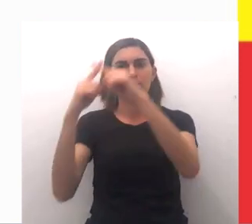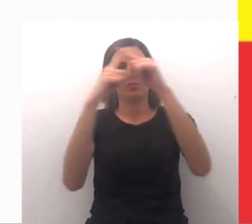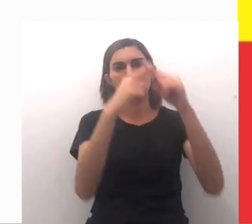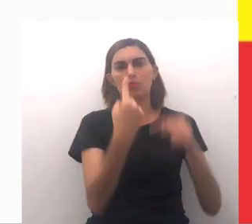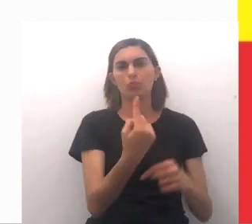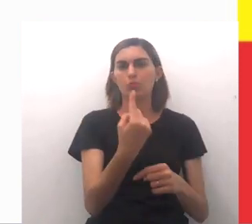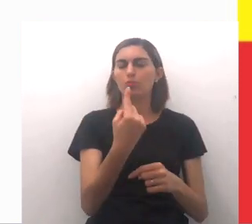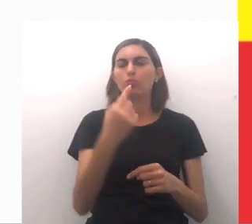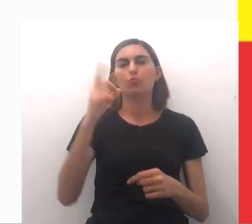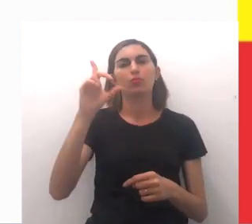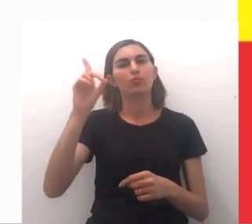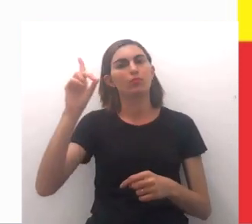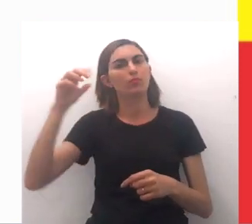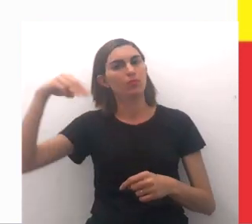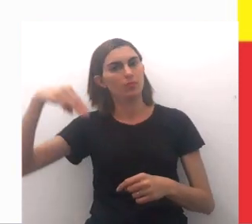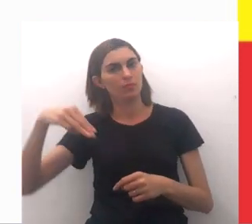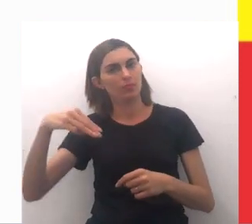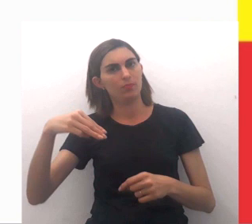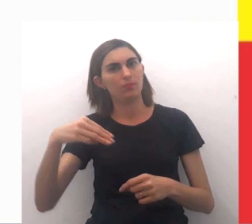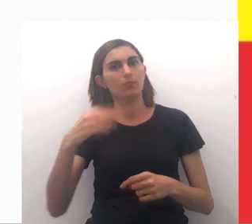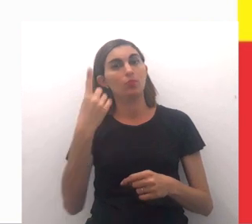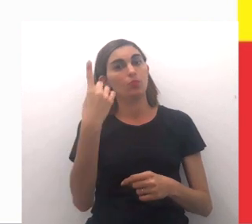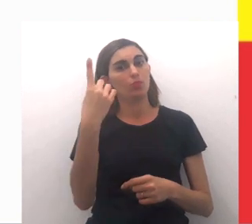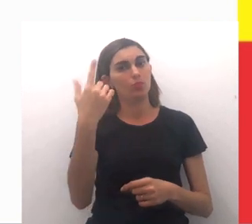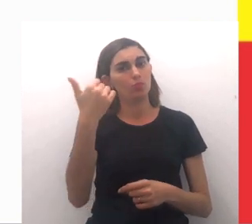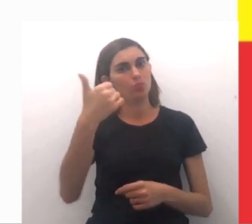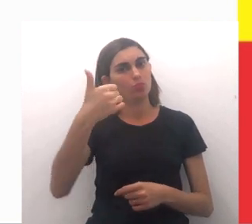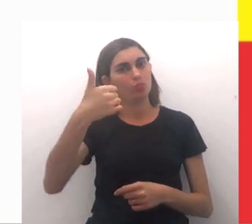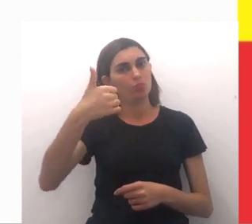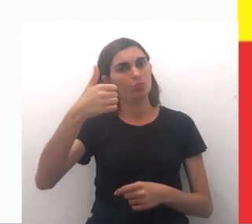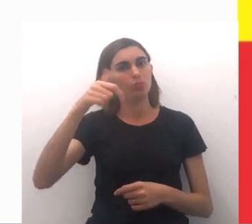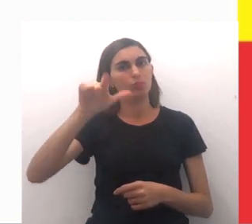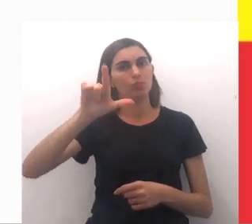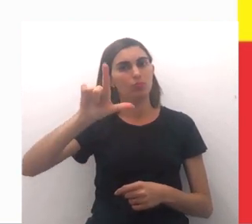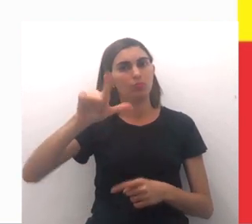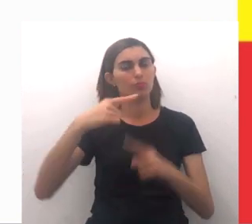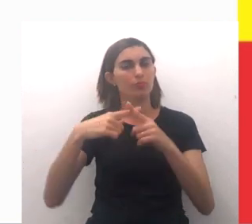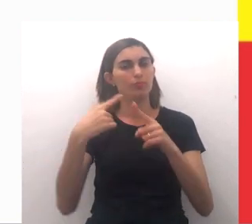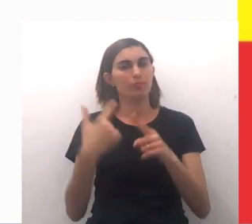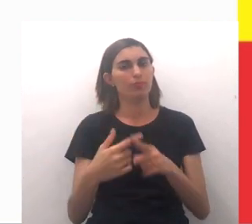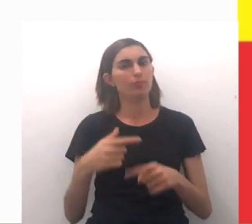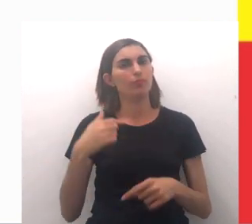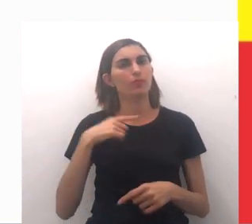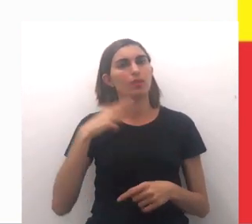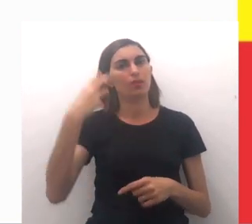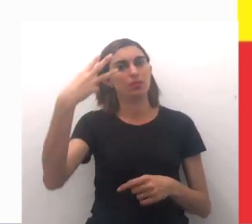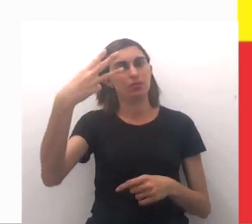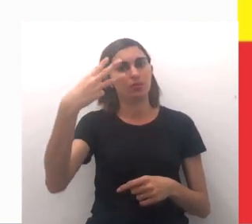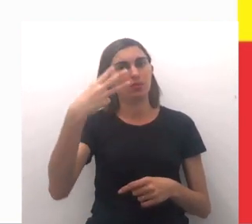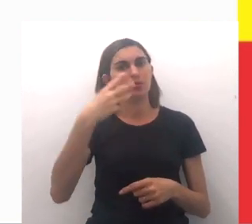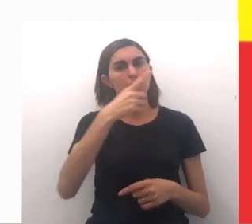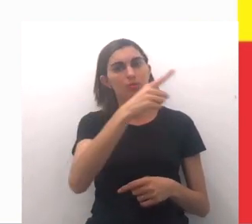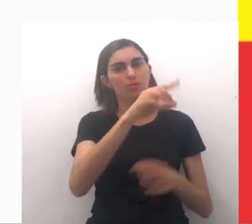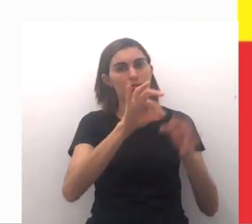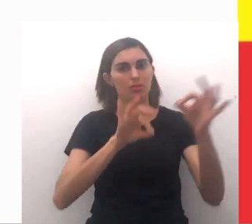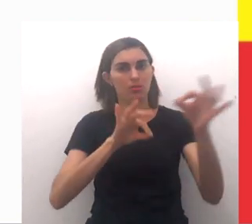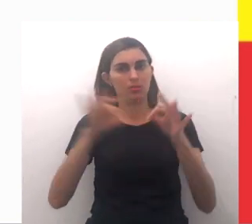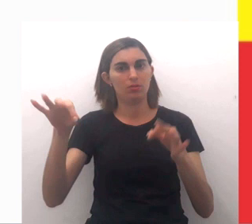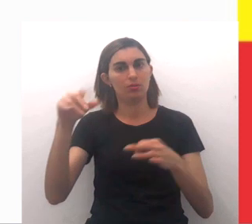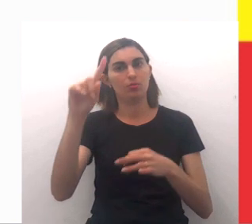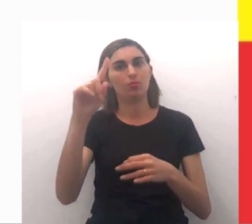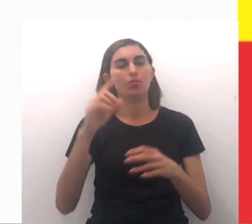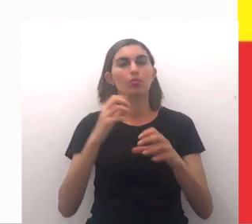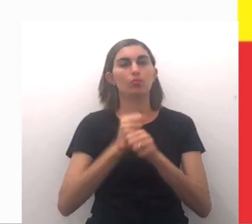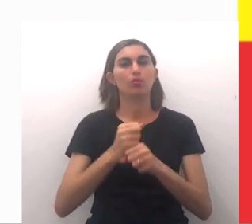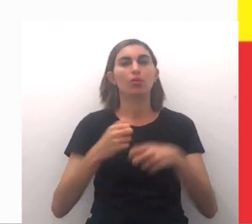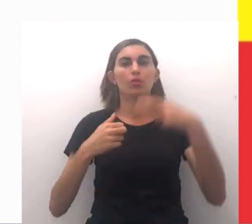1 decímetro. Nesse caso é 1 decímetro cúbico. Por quê? Temos 3 dimensões, comprimento, largura e altura.